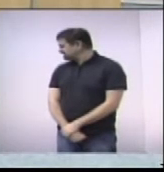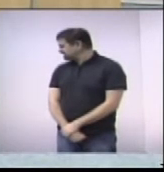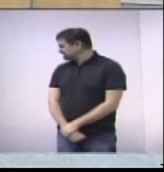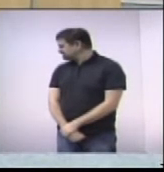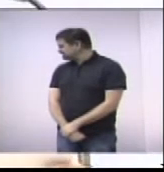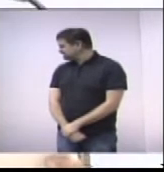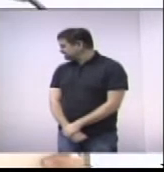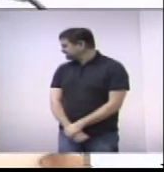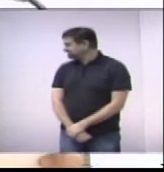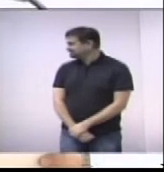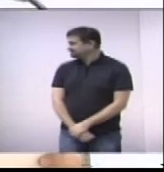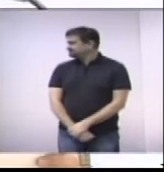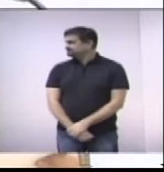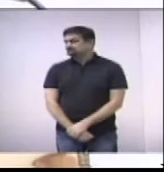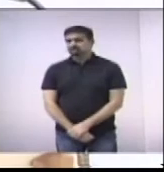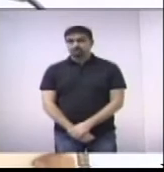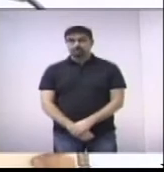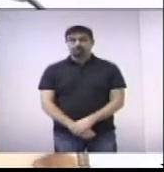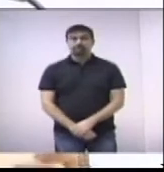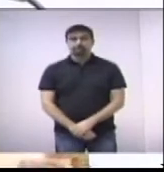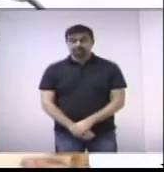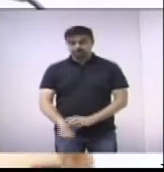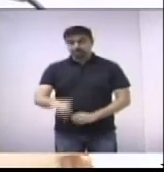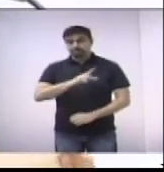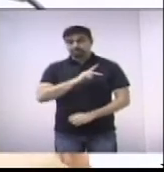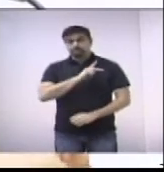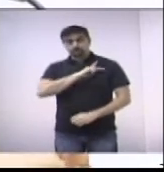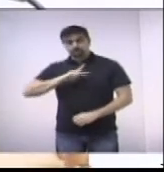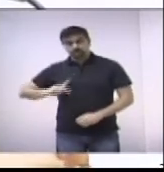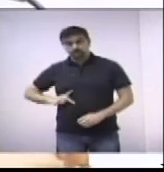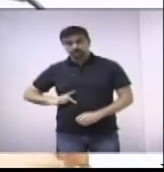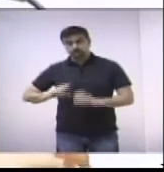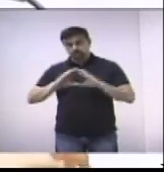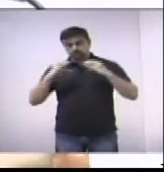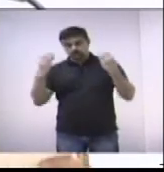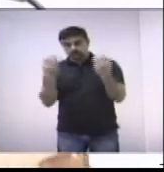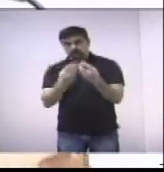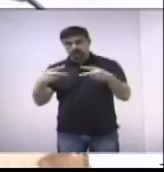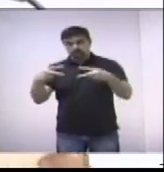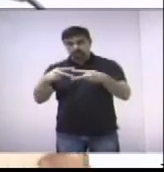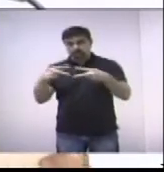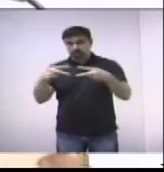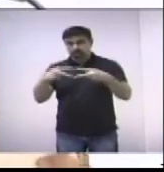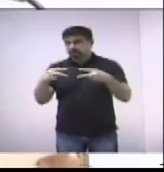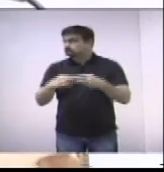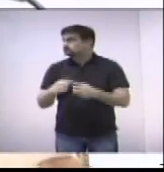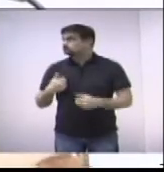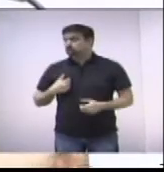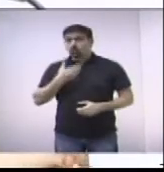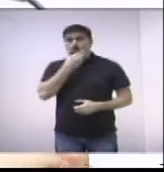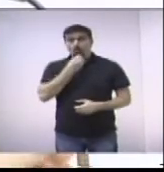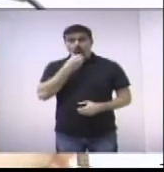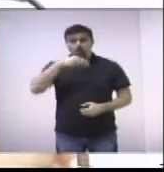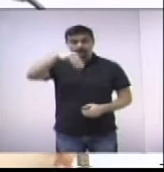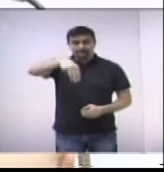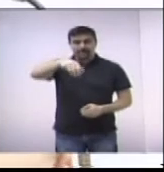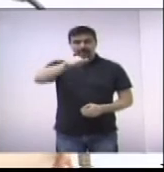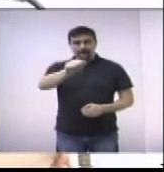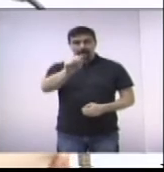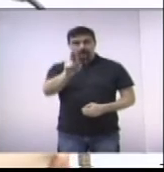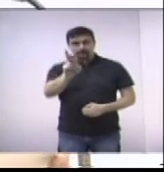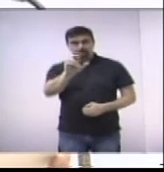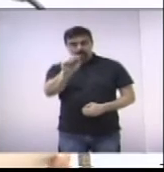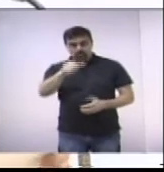Excelentíssimo senhor presidente da Câmara Municipal de Paulínia. Mauro Rodrigues, brasileiro, aposentado, portador da cédula